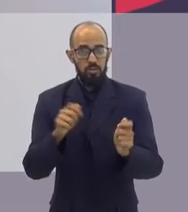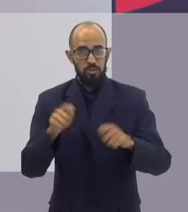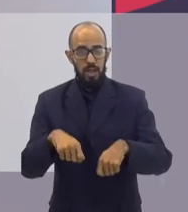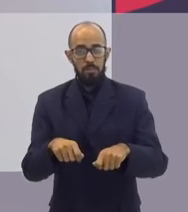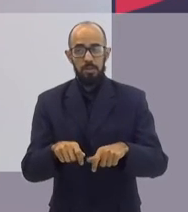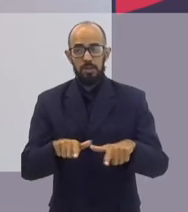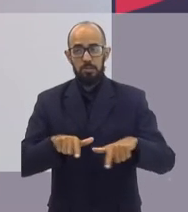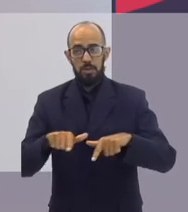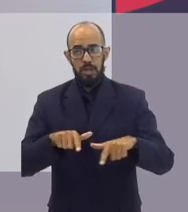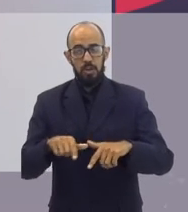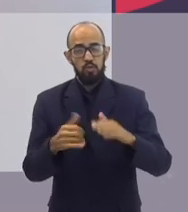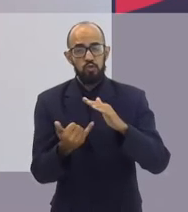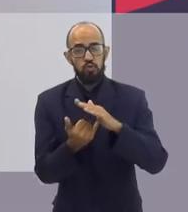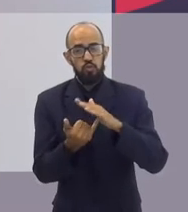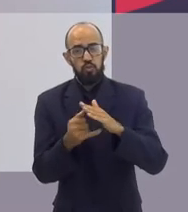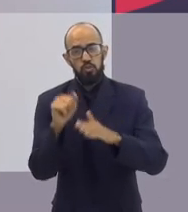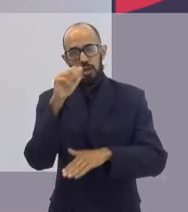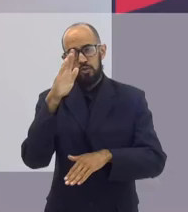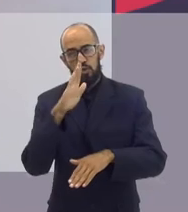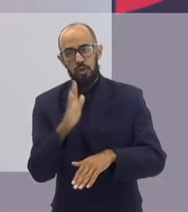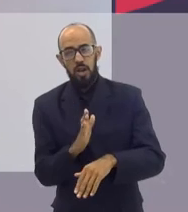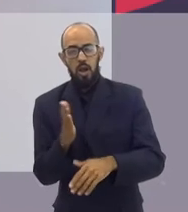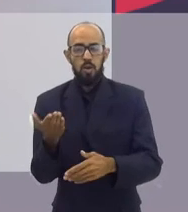no Instituto Nacional